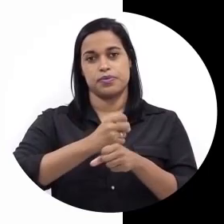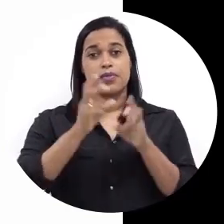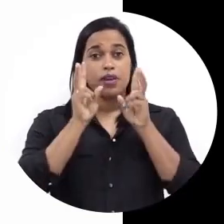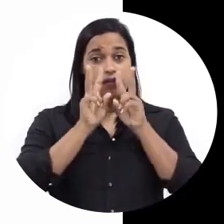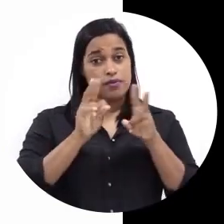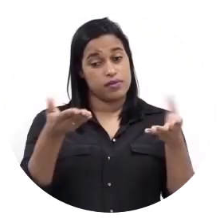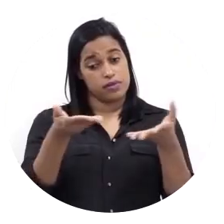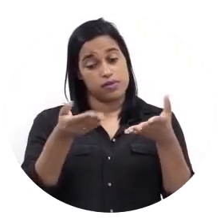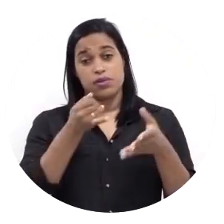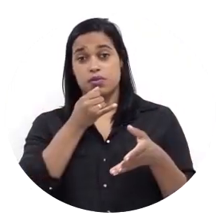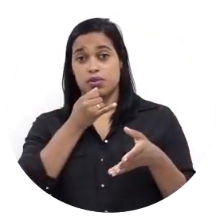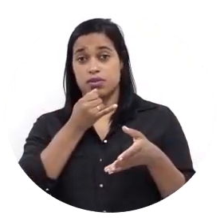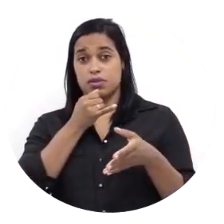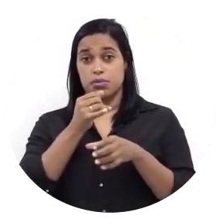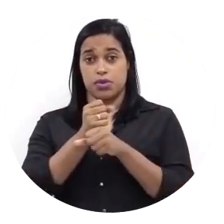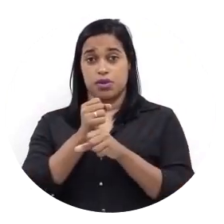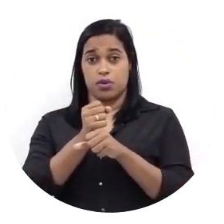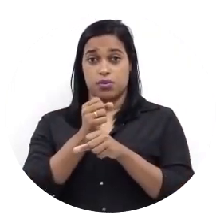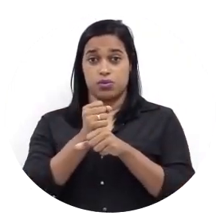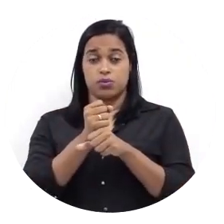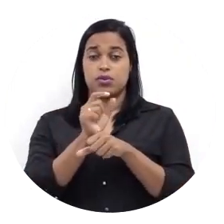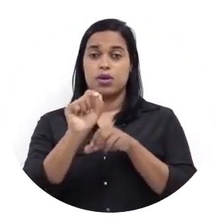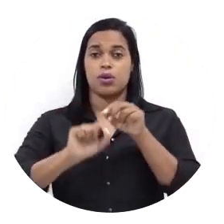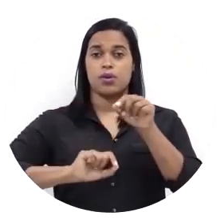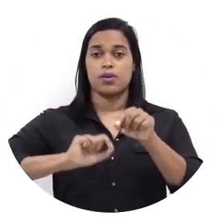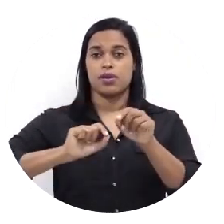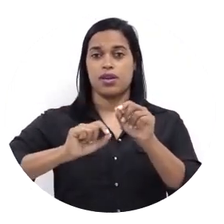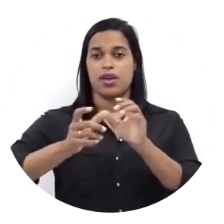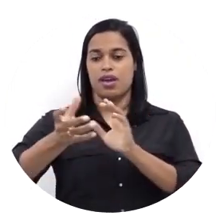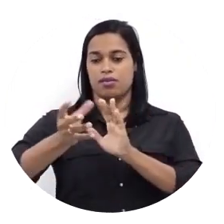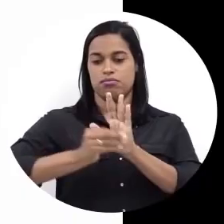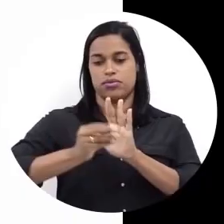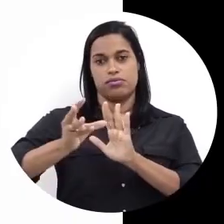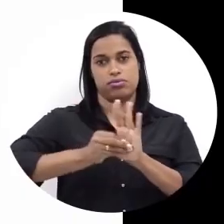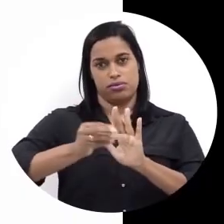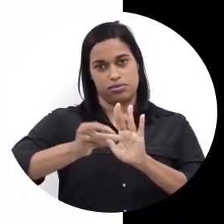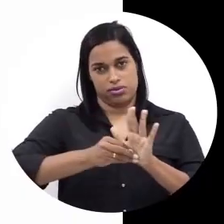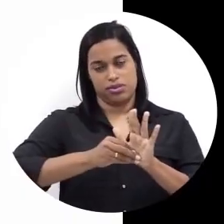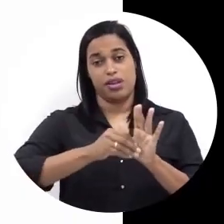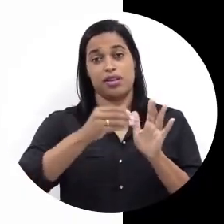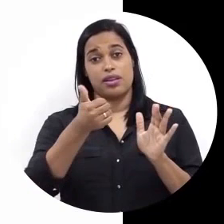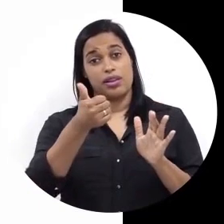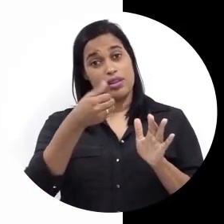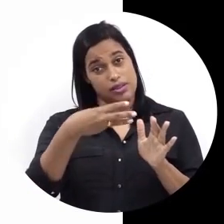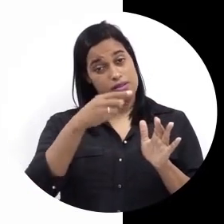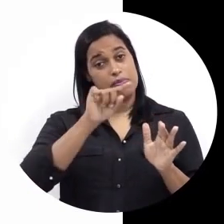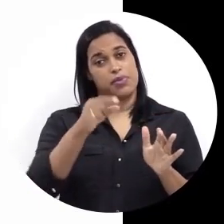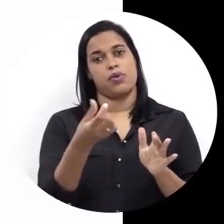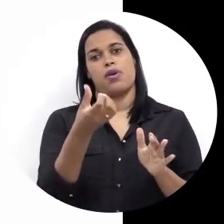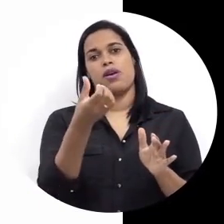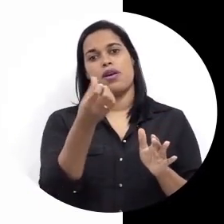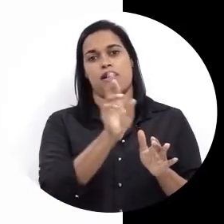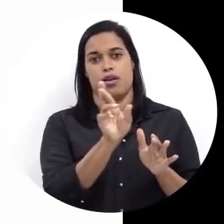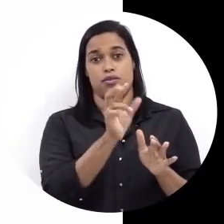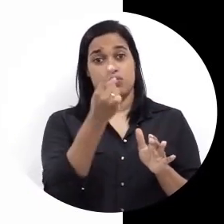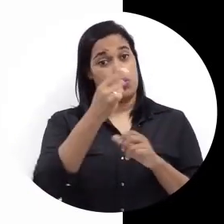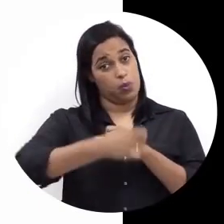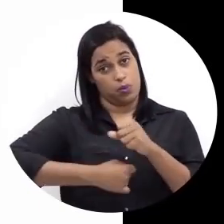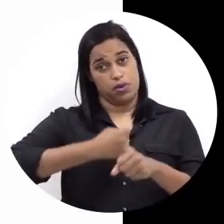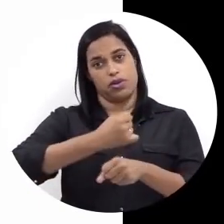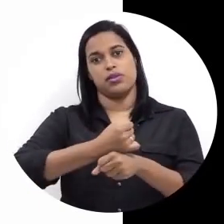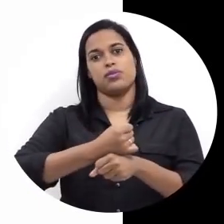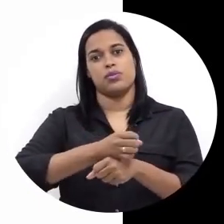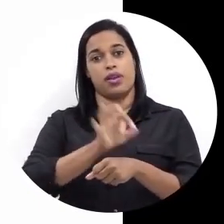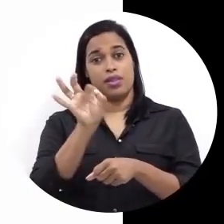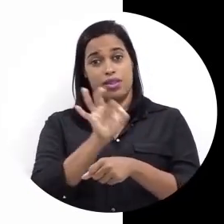Vejamos agora um exemplo para calcular rendimentos. Calcular o rendimento por R$ 3.000 aplicados por um ano,